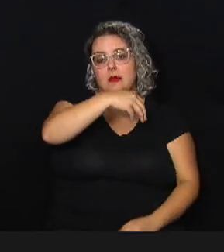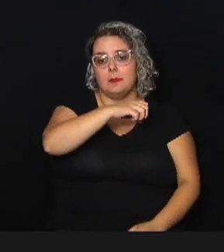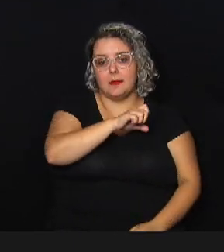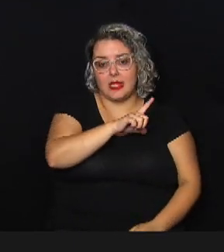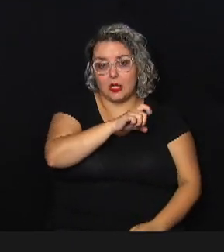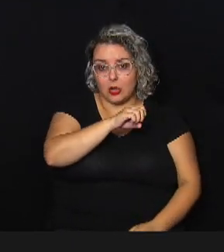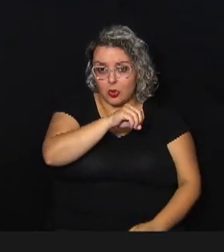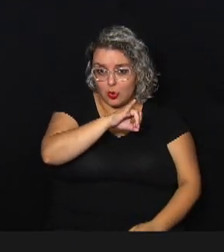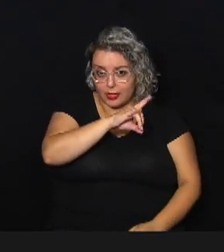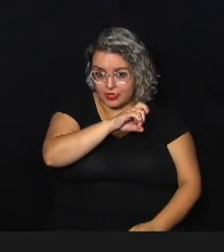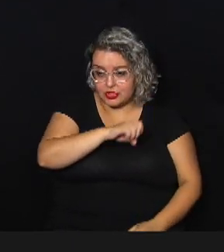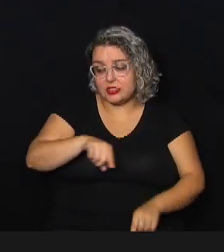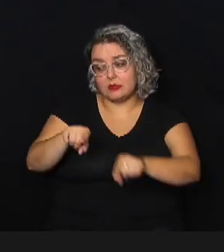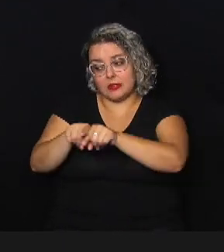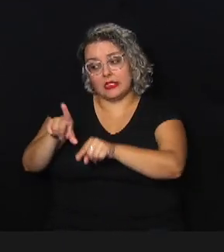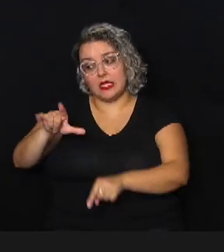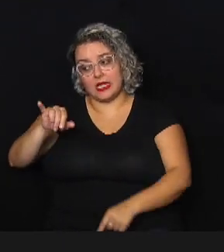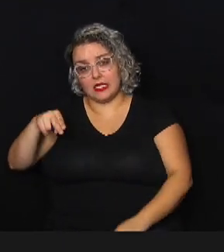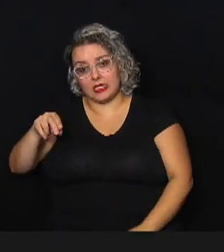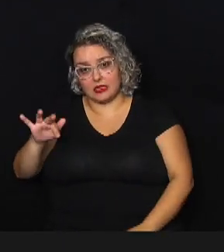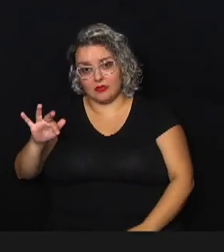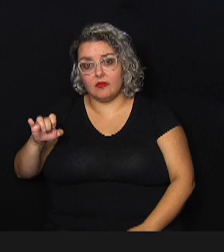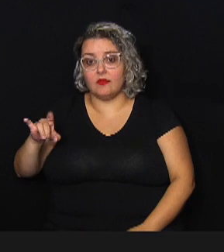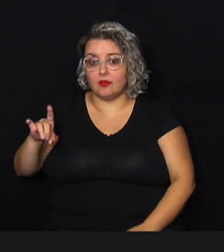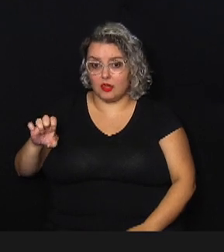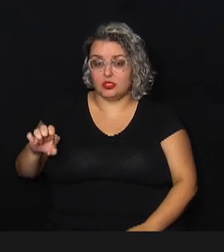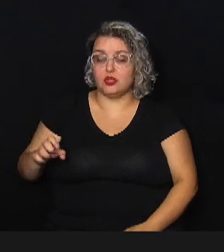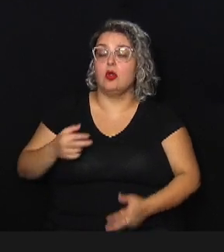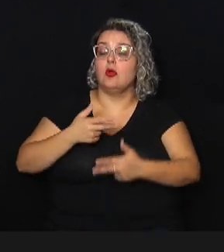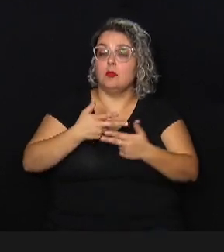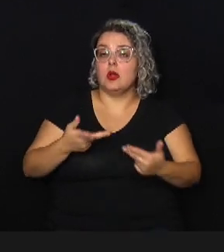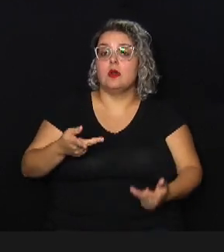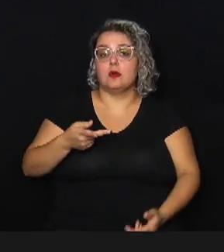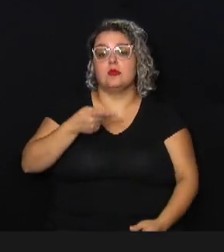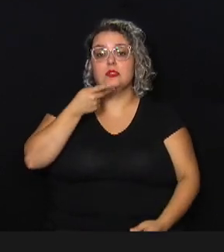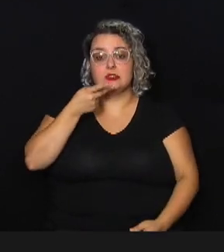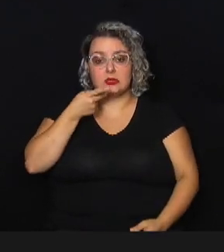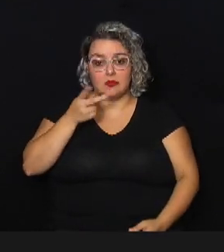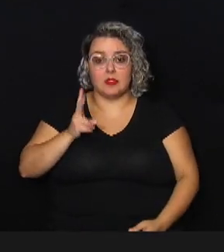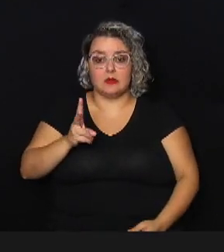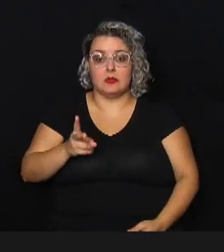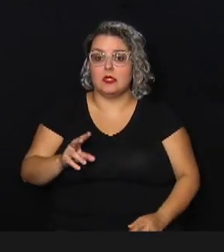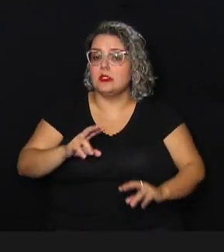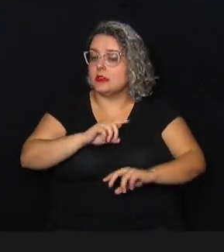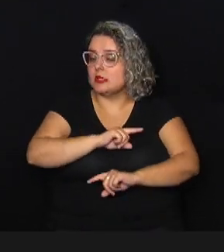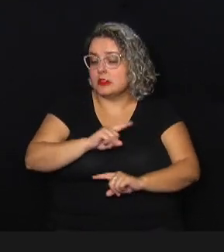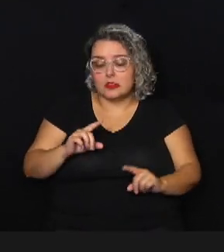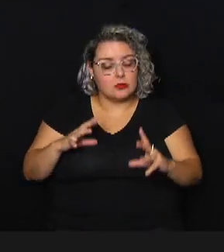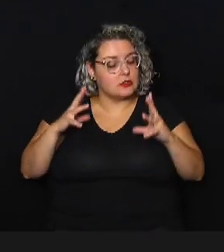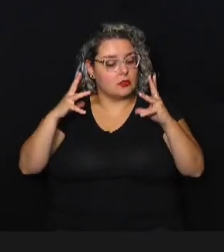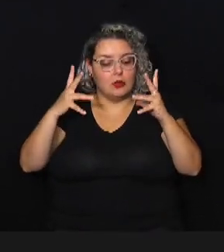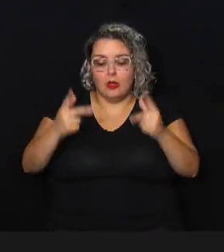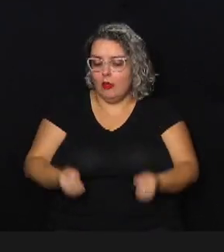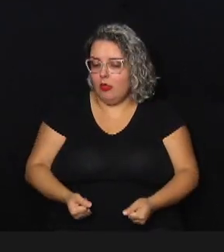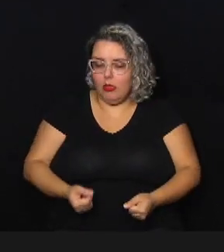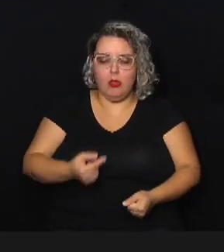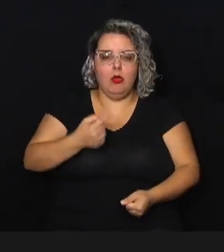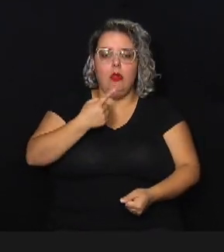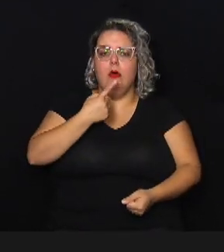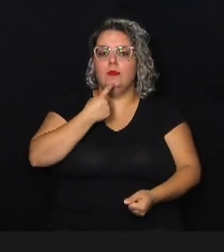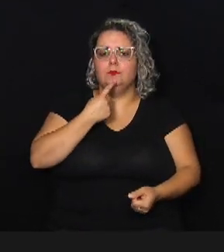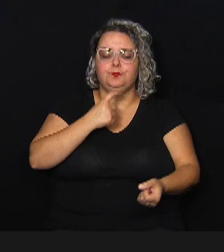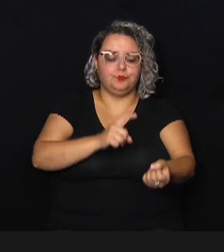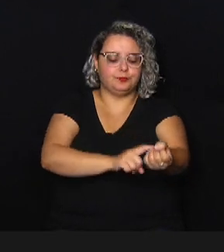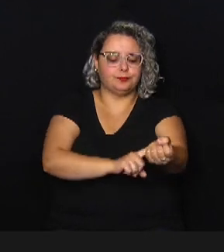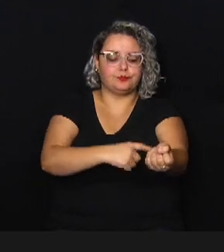tá? Uma coisa muito importante que eu gosto de desmitificar, não são todas as leucemias que a gente vai fazer transplante de medula. Não é isso,